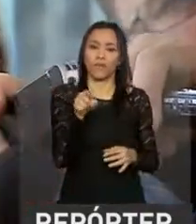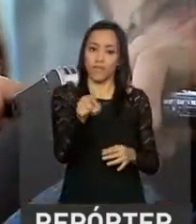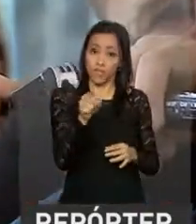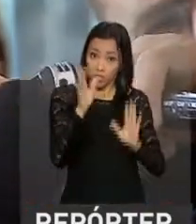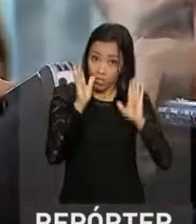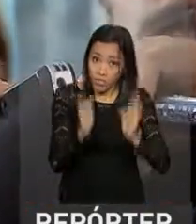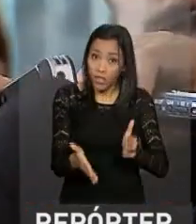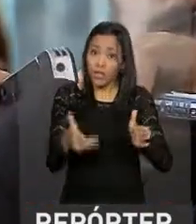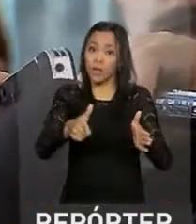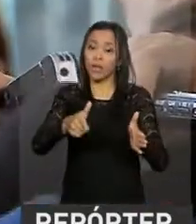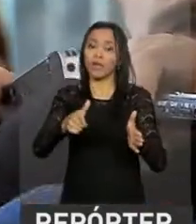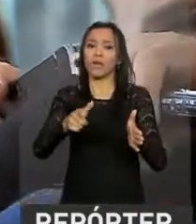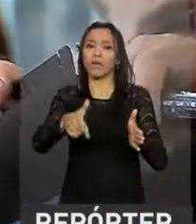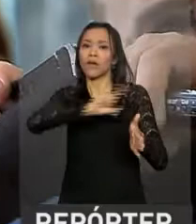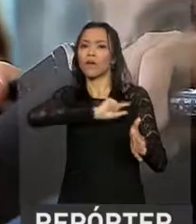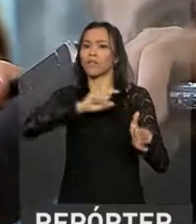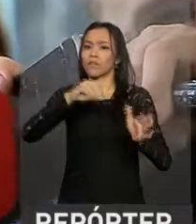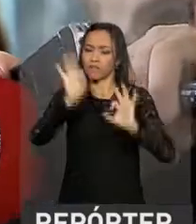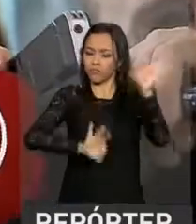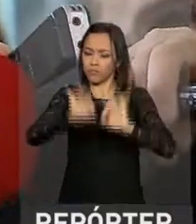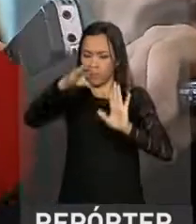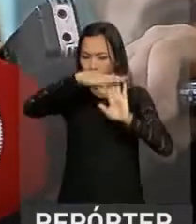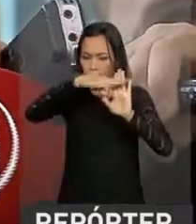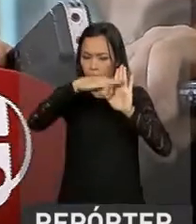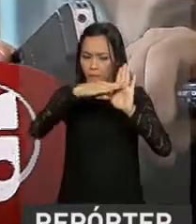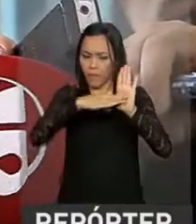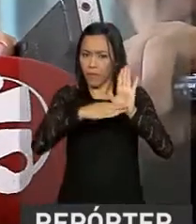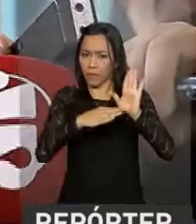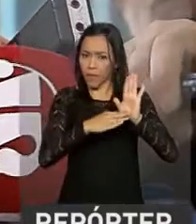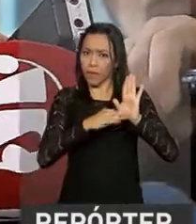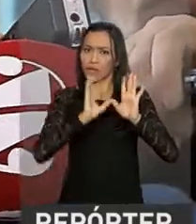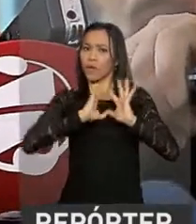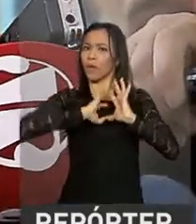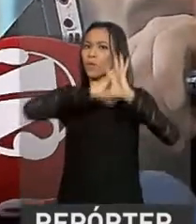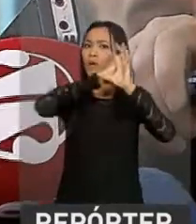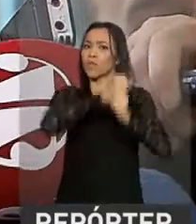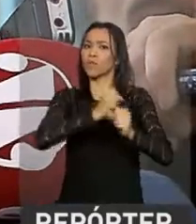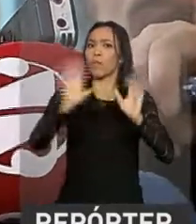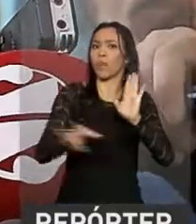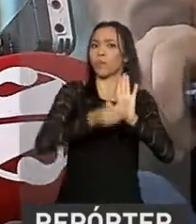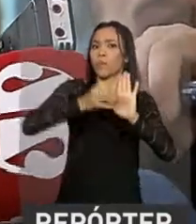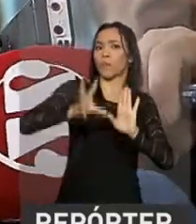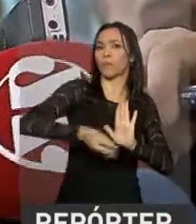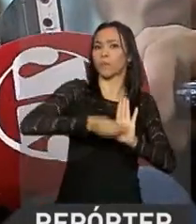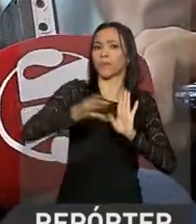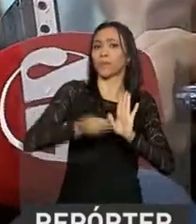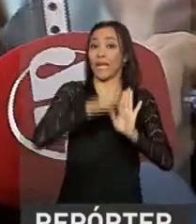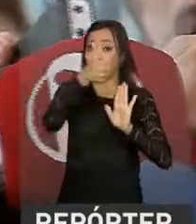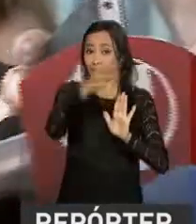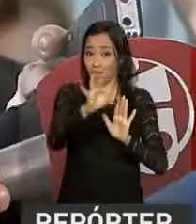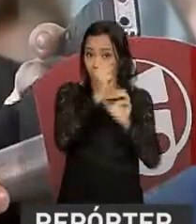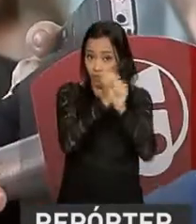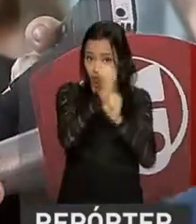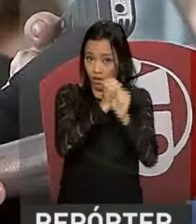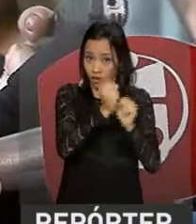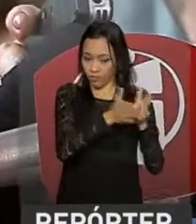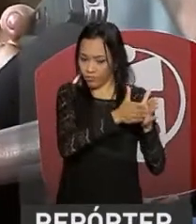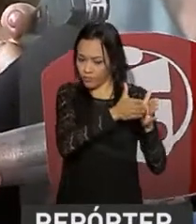estabelecida a uma adição a isso de que depois dos 10 anos